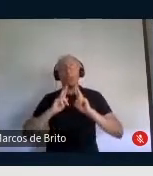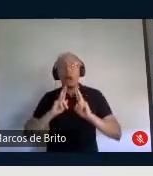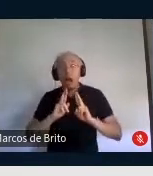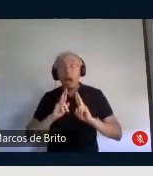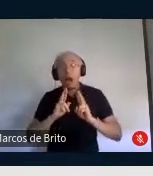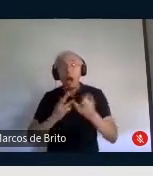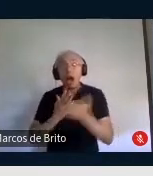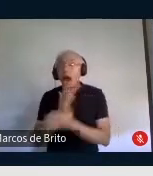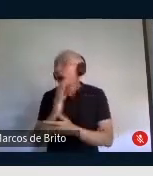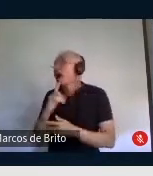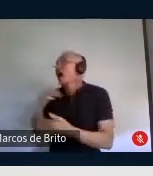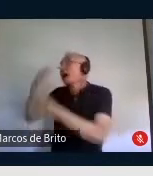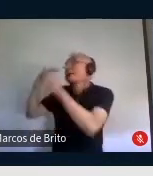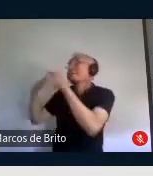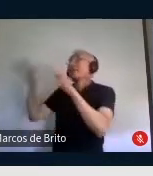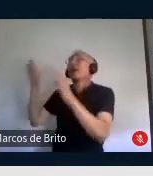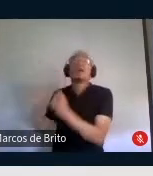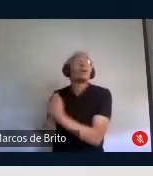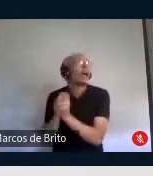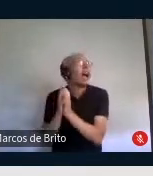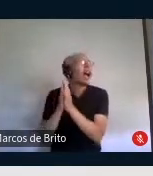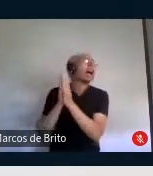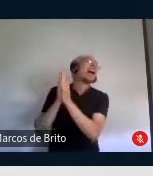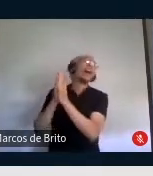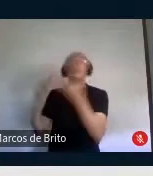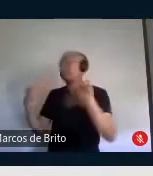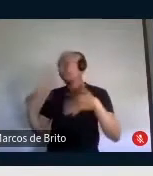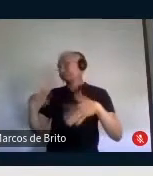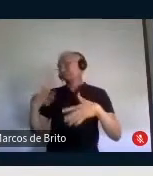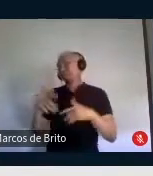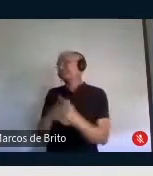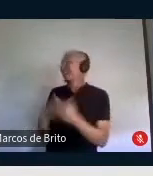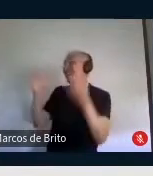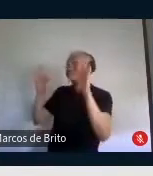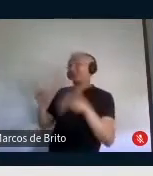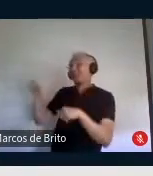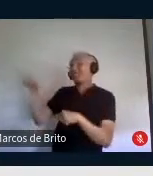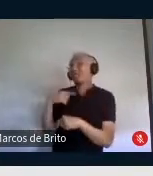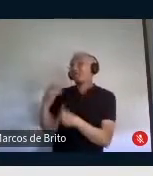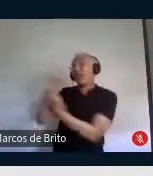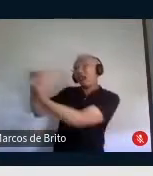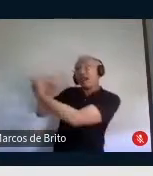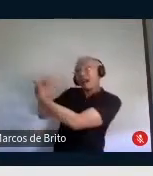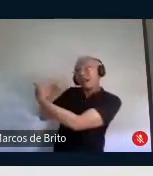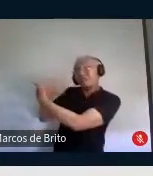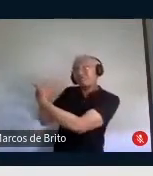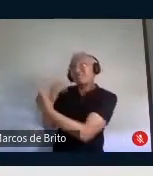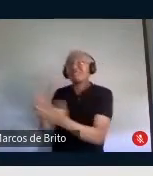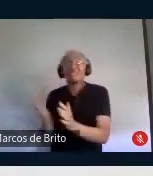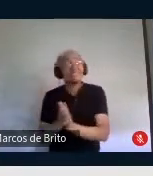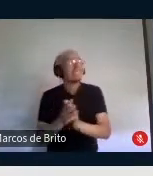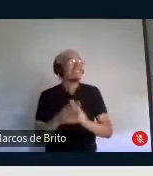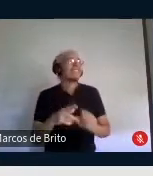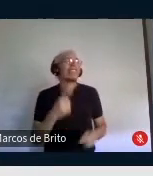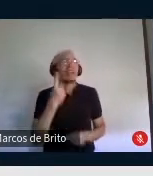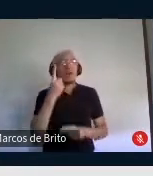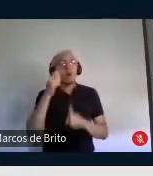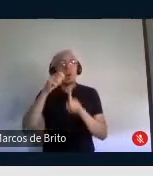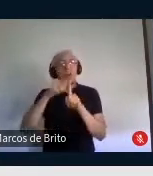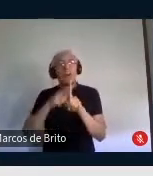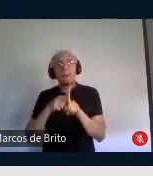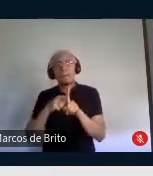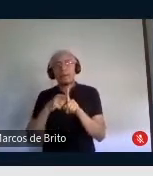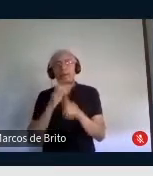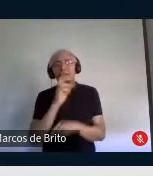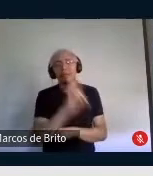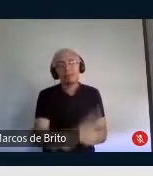mandei um e-mail para ela, falando que eu estava muito feliz, que ela ia ser minha orientadora, e ela me demorou um mês para responder, e eu